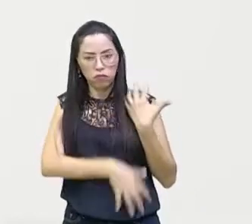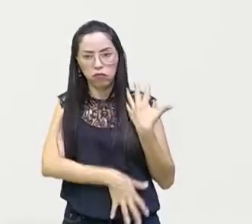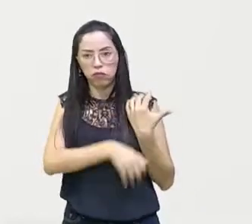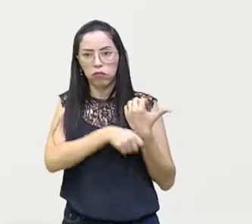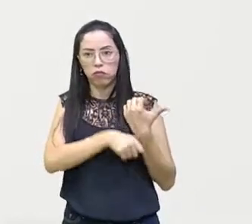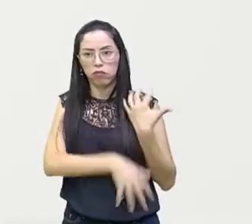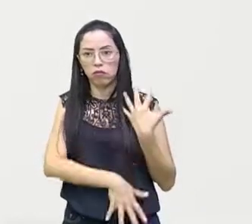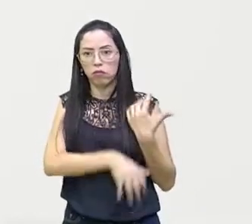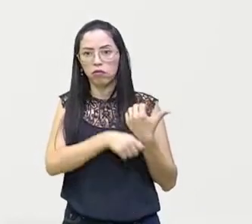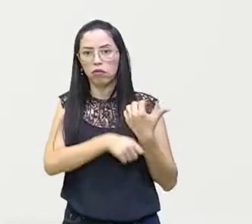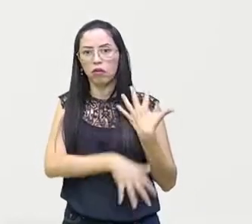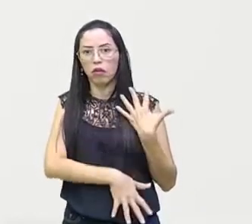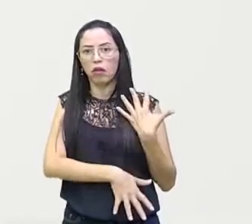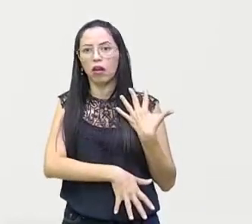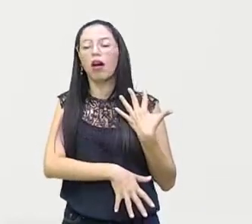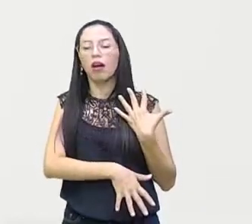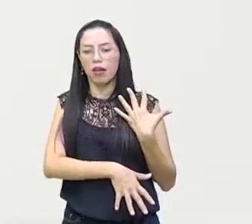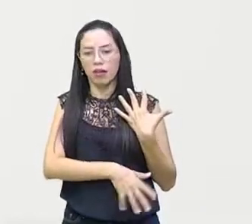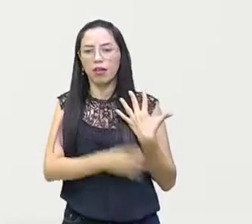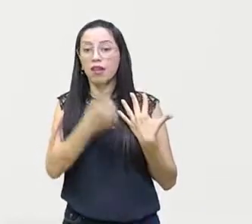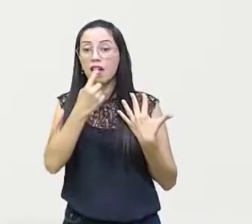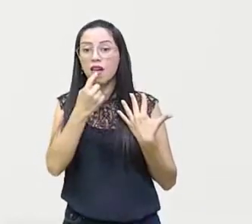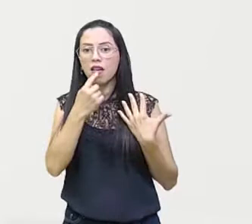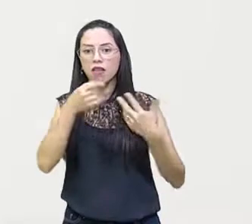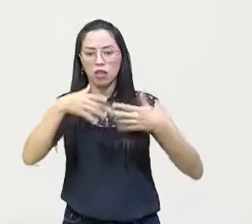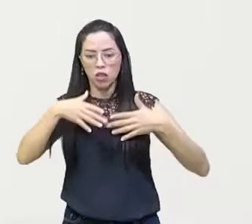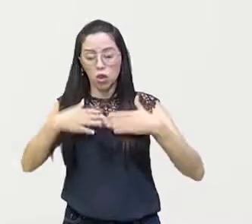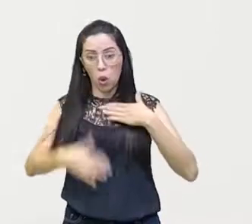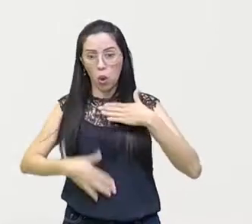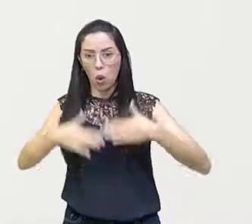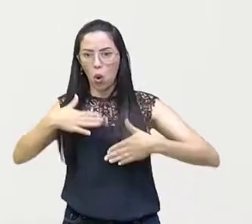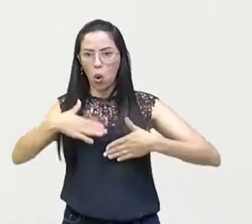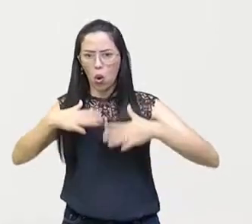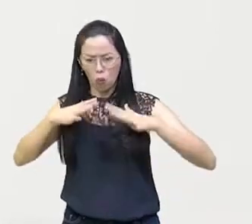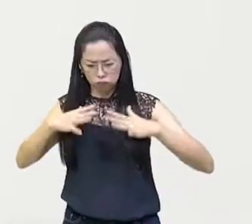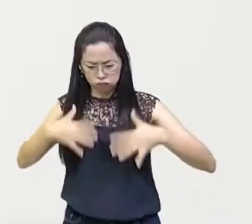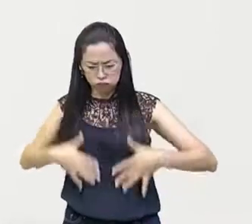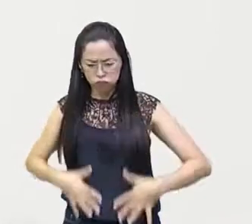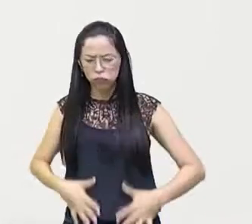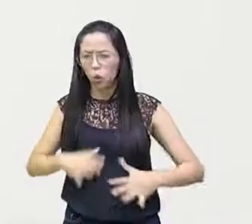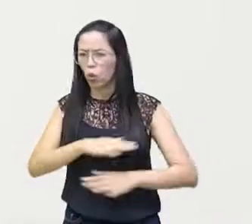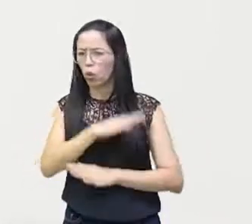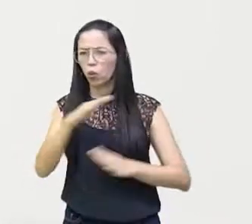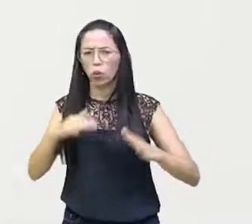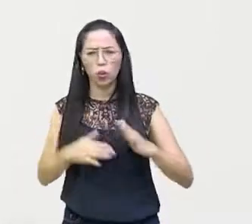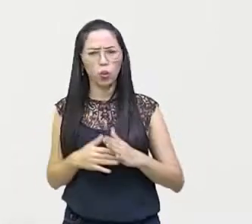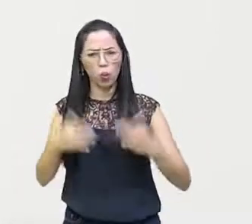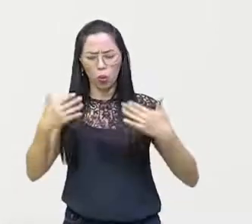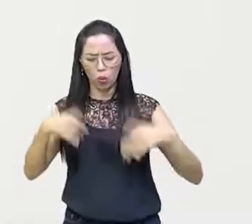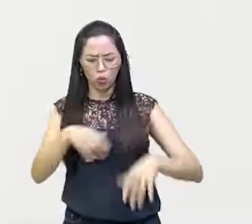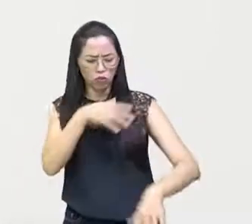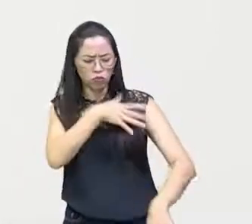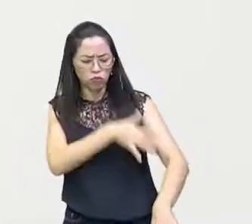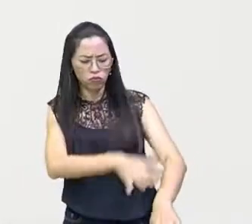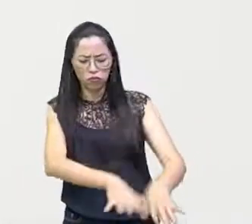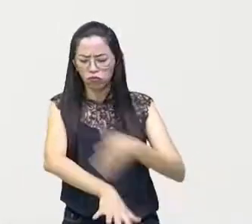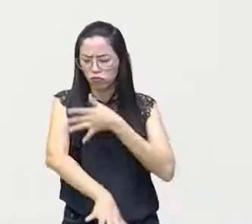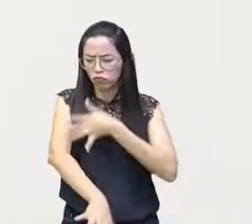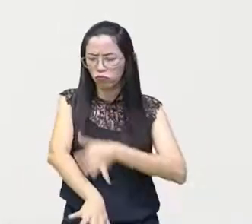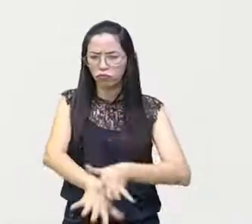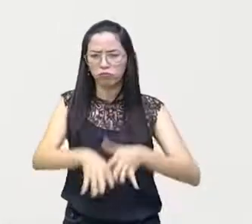função dele é distribuir o sangue pelo nosso corpo, para que todos os órgãos sejam alcançados